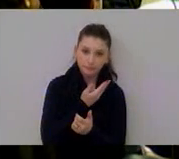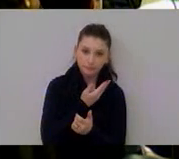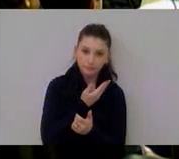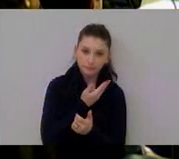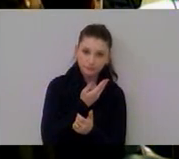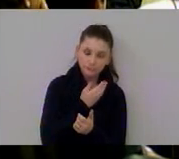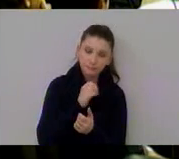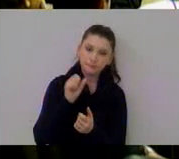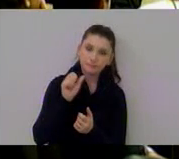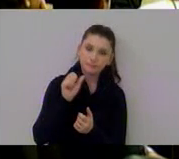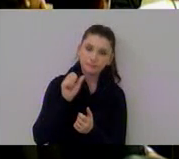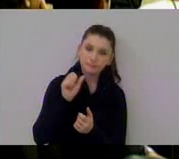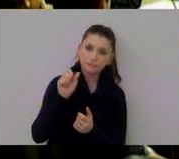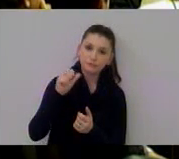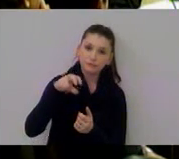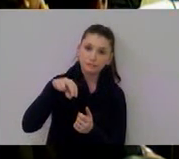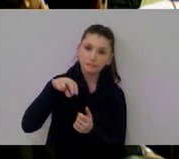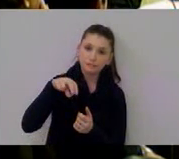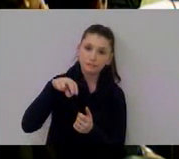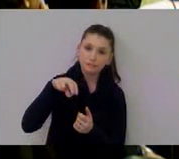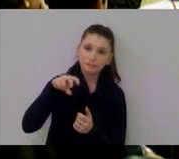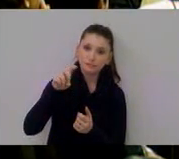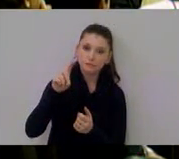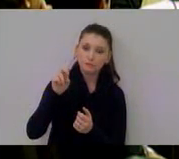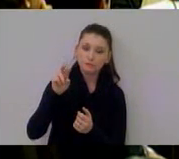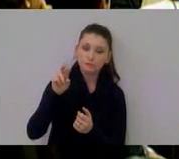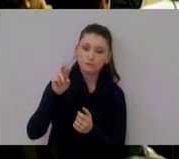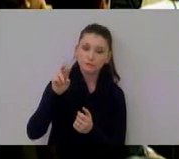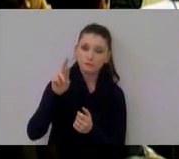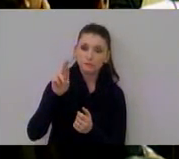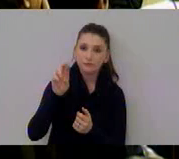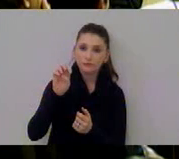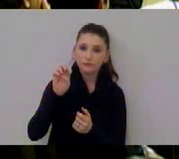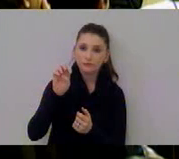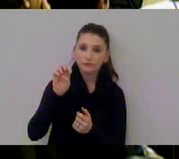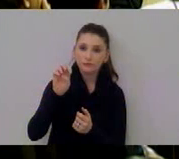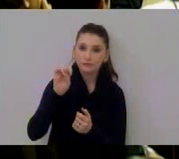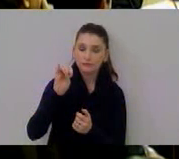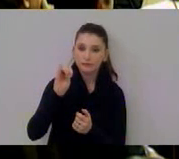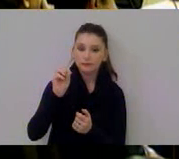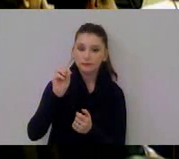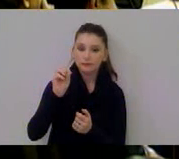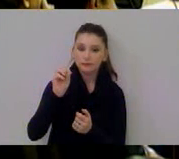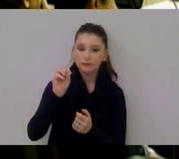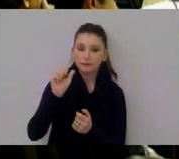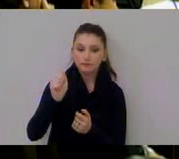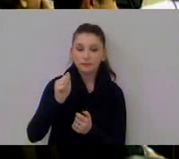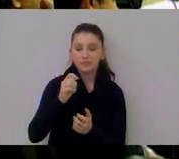Juarez, presidente da associação, ao Emerson,